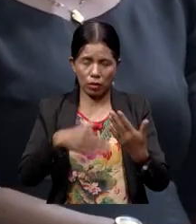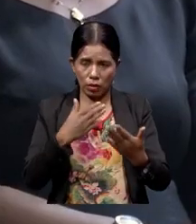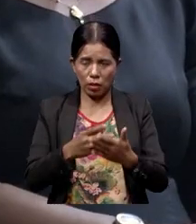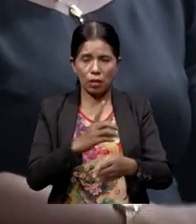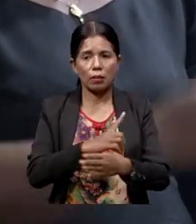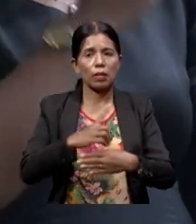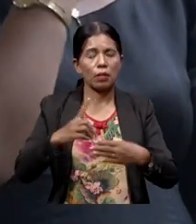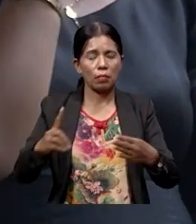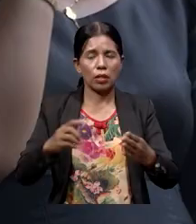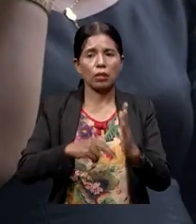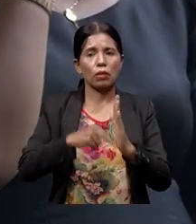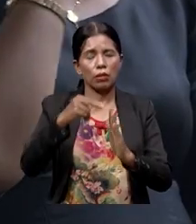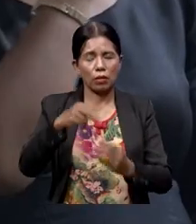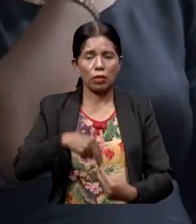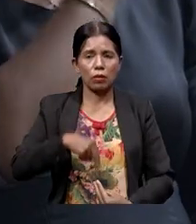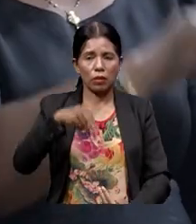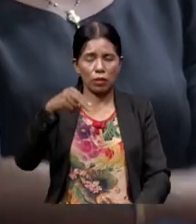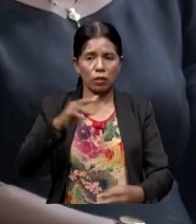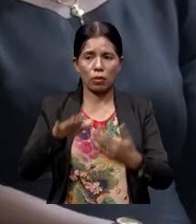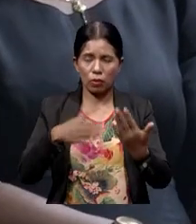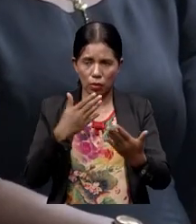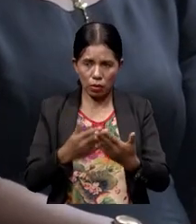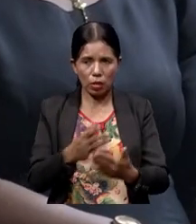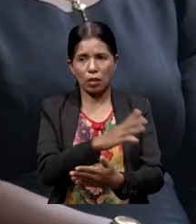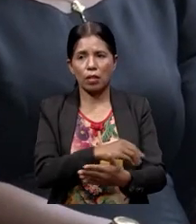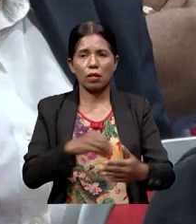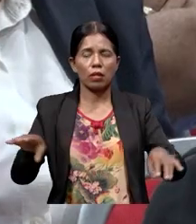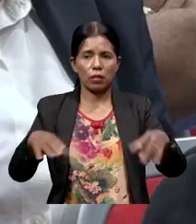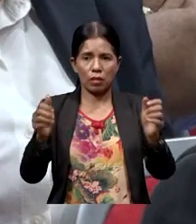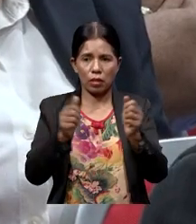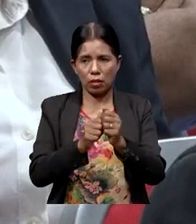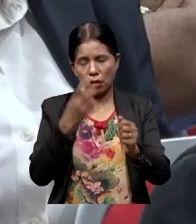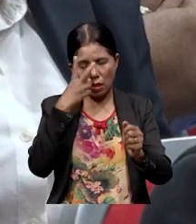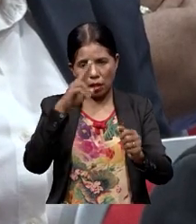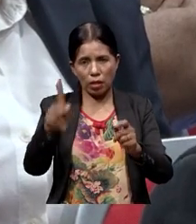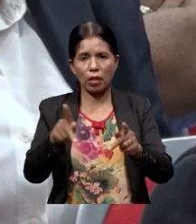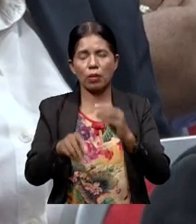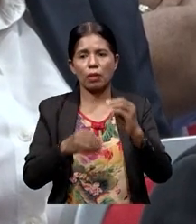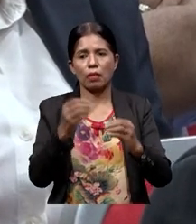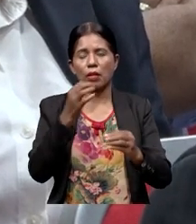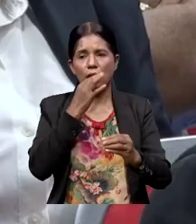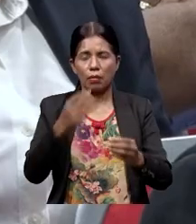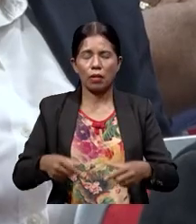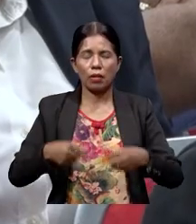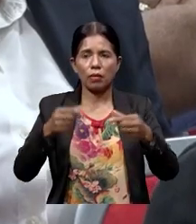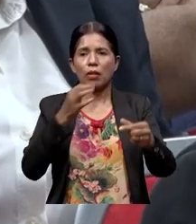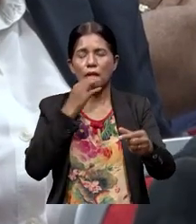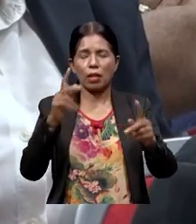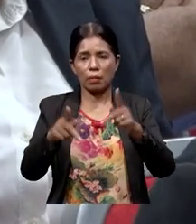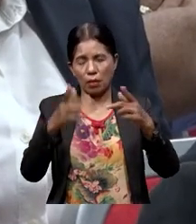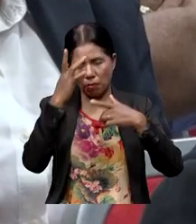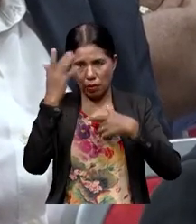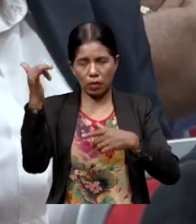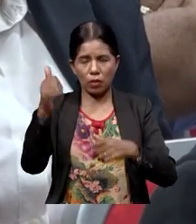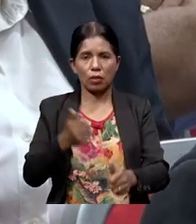Departamento Nutrição, liu liu nutricionista Sira, nebe mak durante ne serviço atuhare ba padrão Aihan, fornece Hahan ba paciente Sira